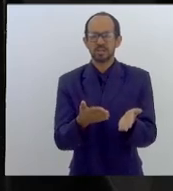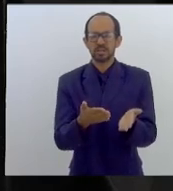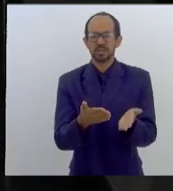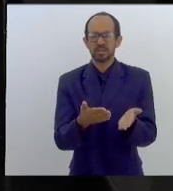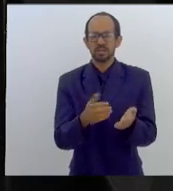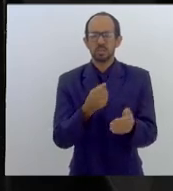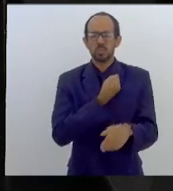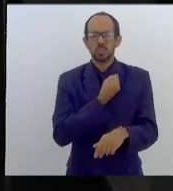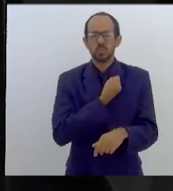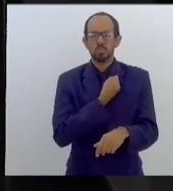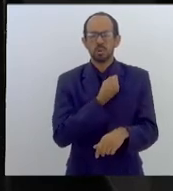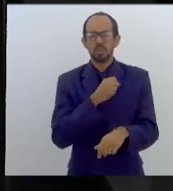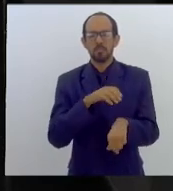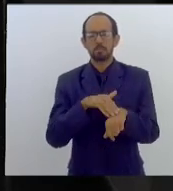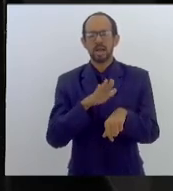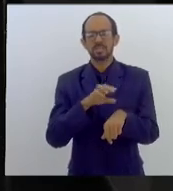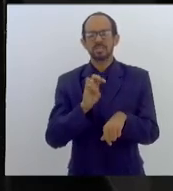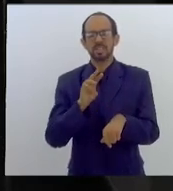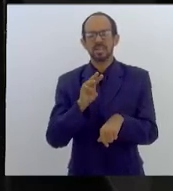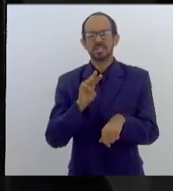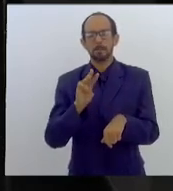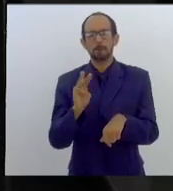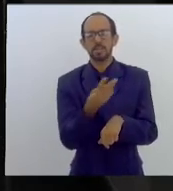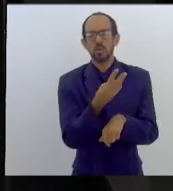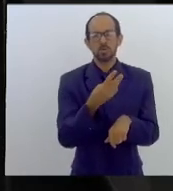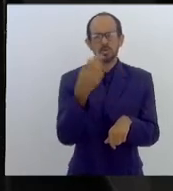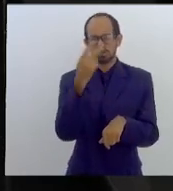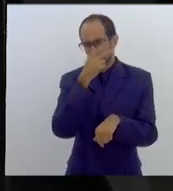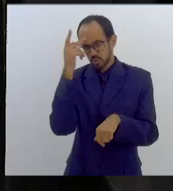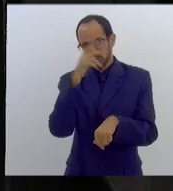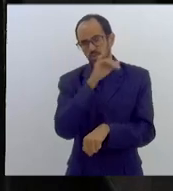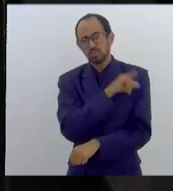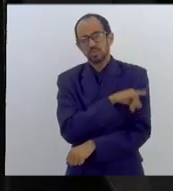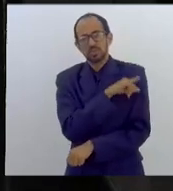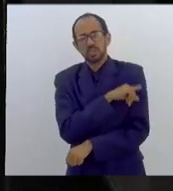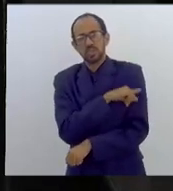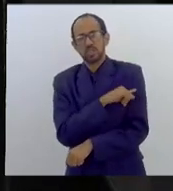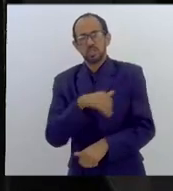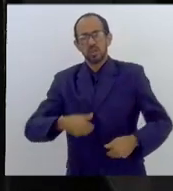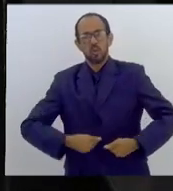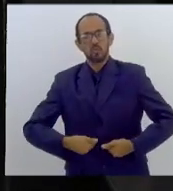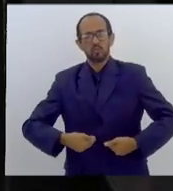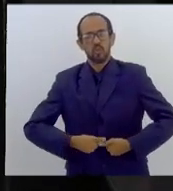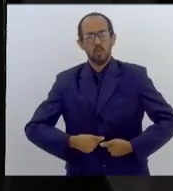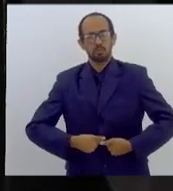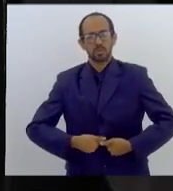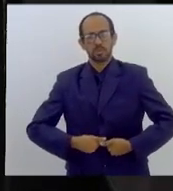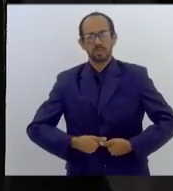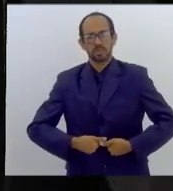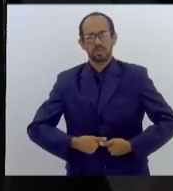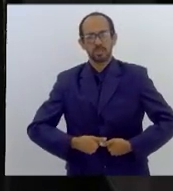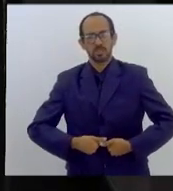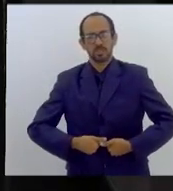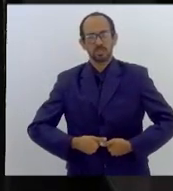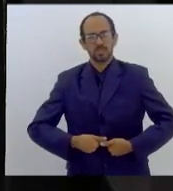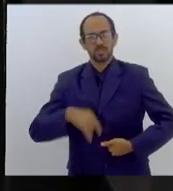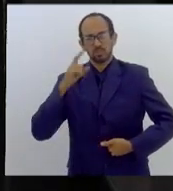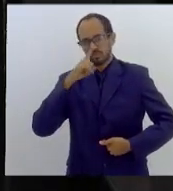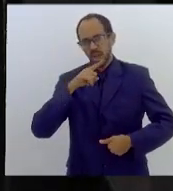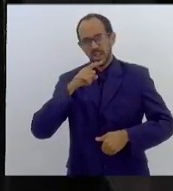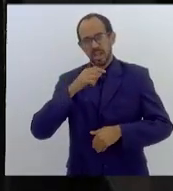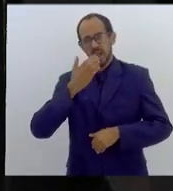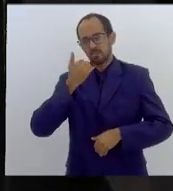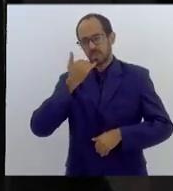que supera 3 milhões de pessoas no Rio de Janeiro que estão em situação de fome, estão em situação de insegurança alimentar, pelo menos. Então, era